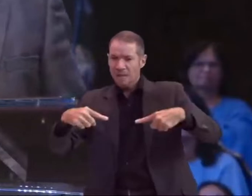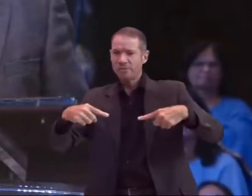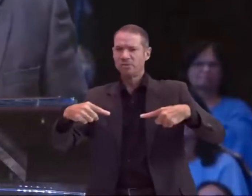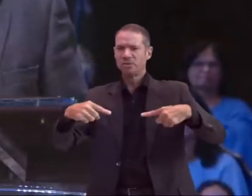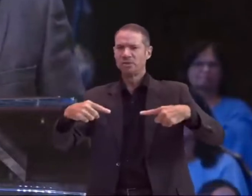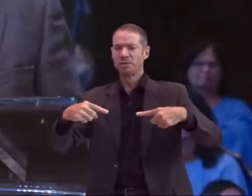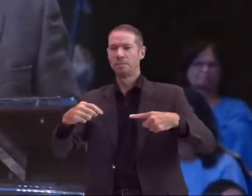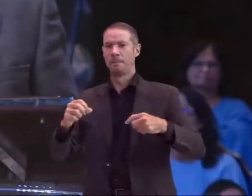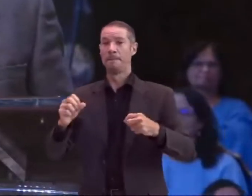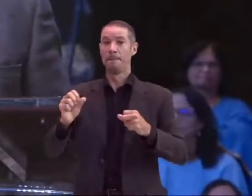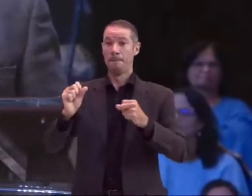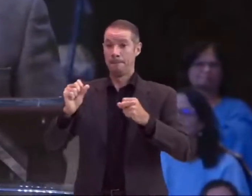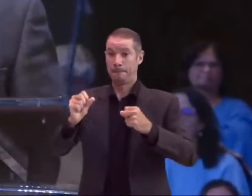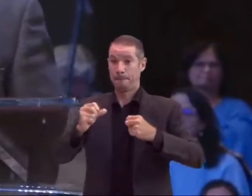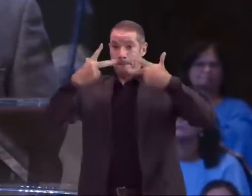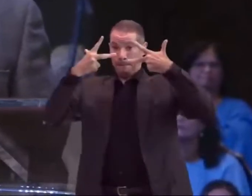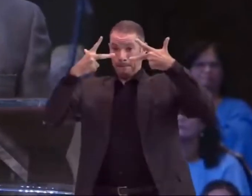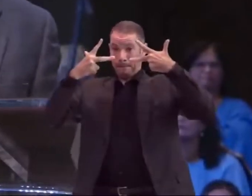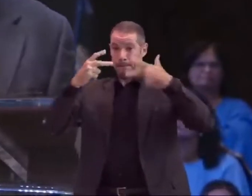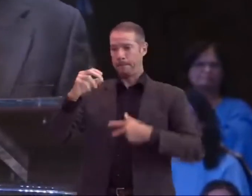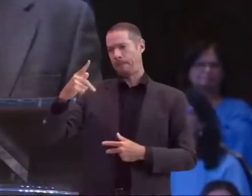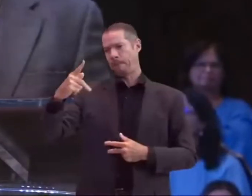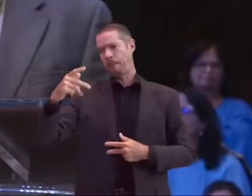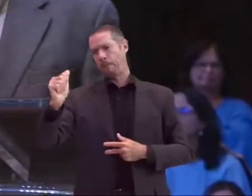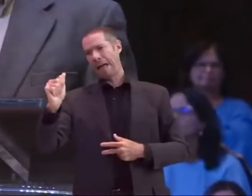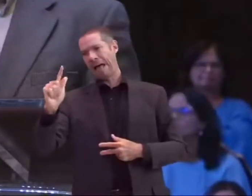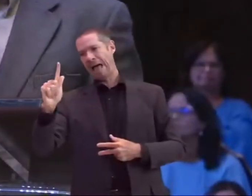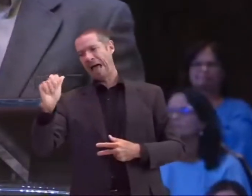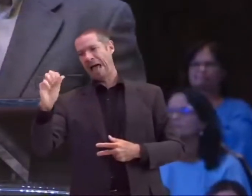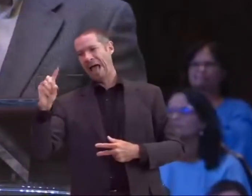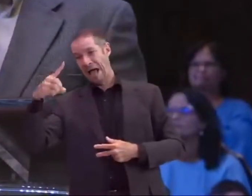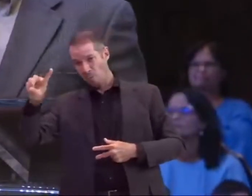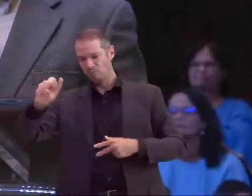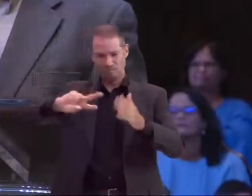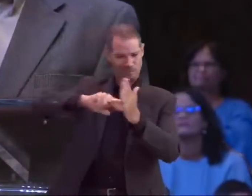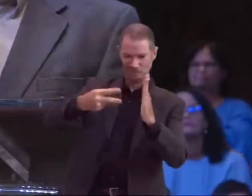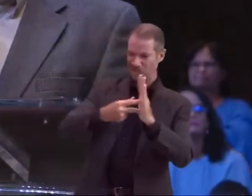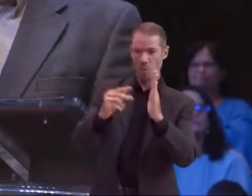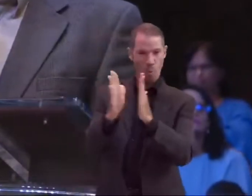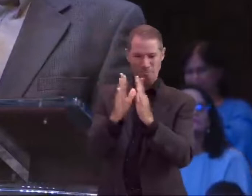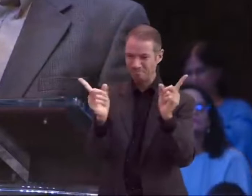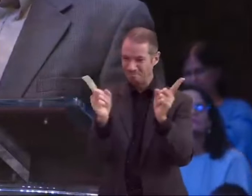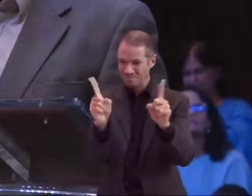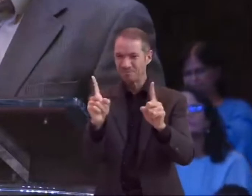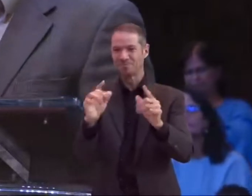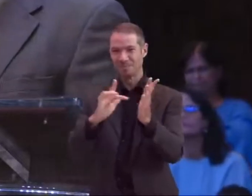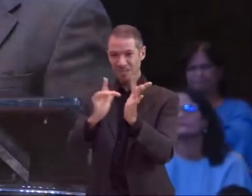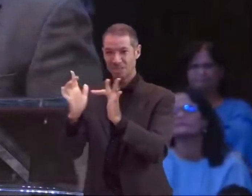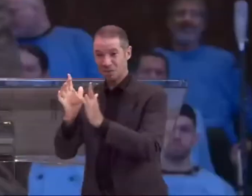do pagão. E ele vai dizer, olha, isso não é oração também, mas eu vou ensinar para